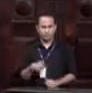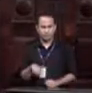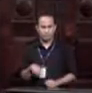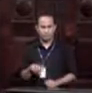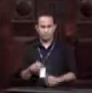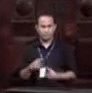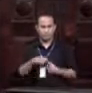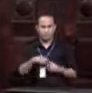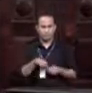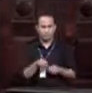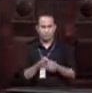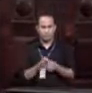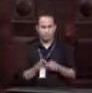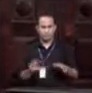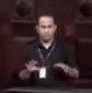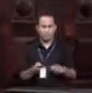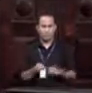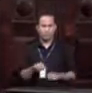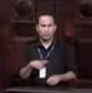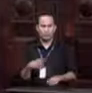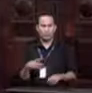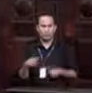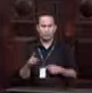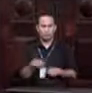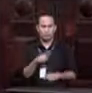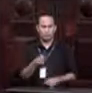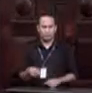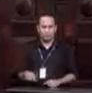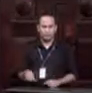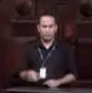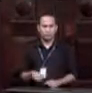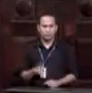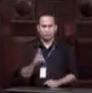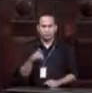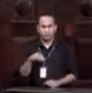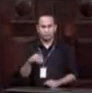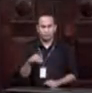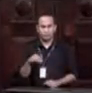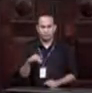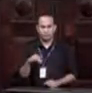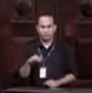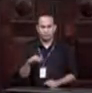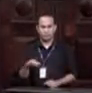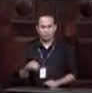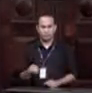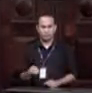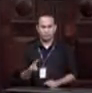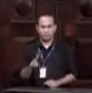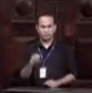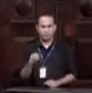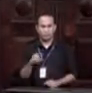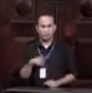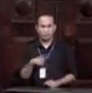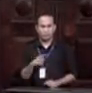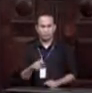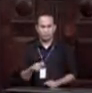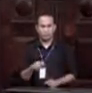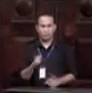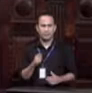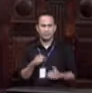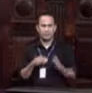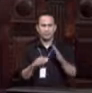revogam, dispensam ou suspendem o cumprimento de dispositivos constitucionais que disponham sobre metas